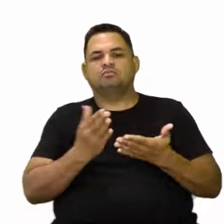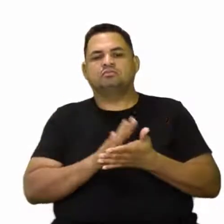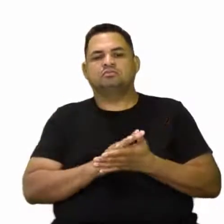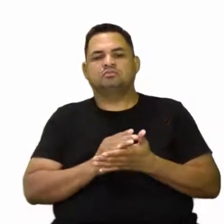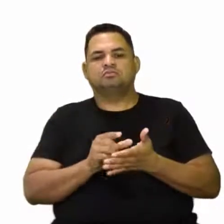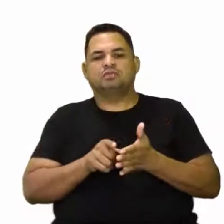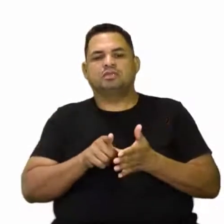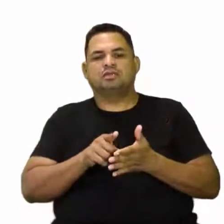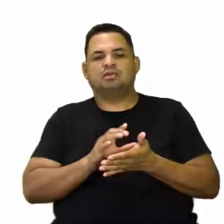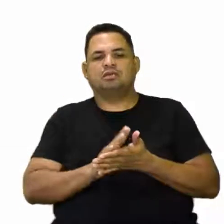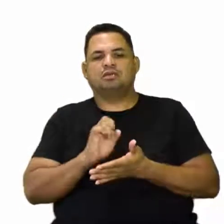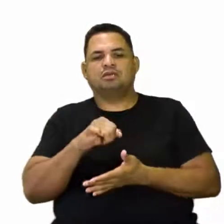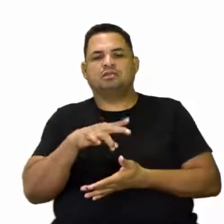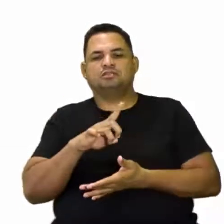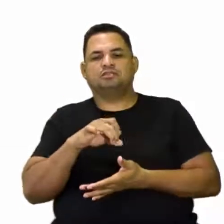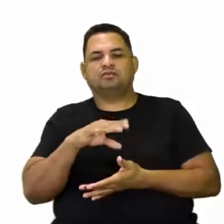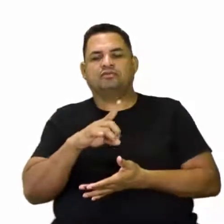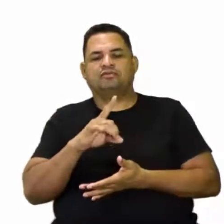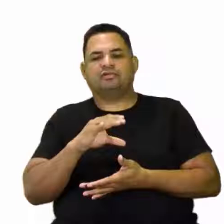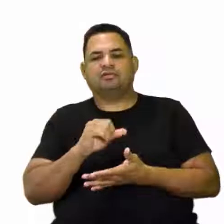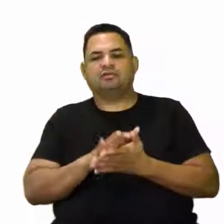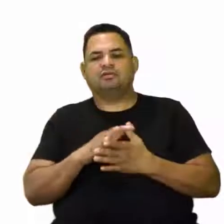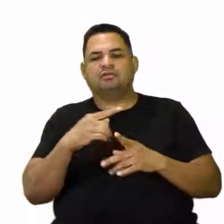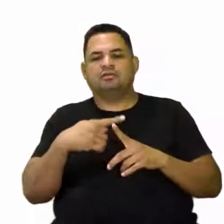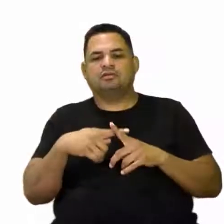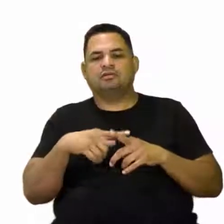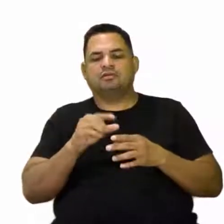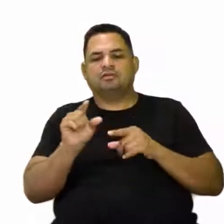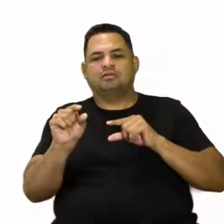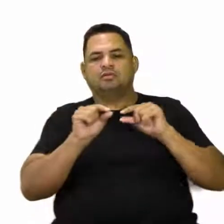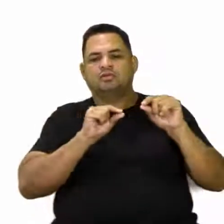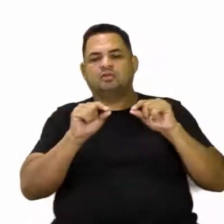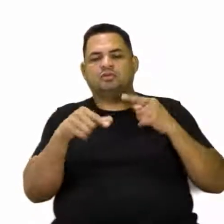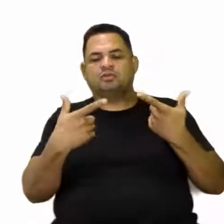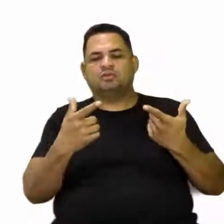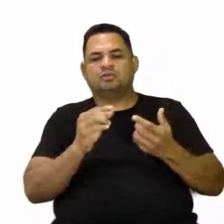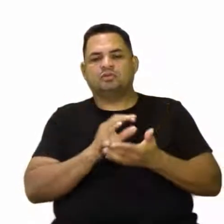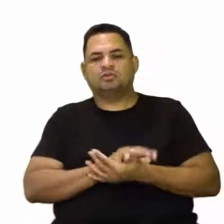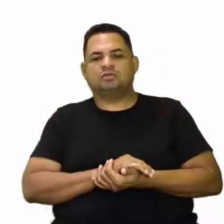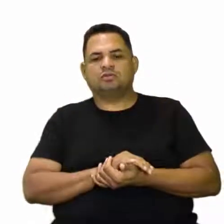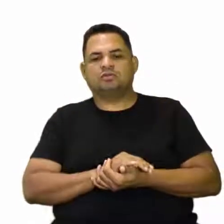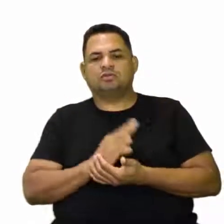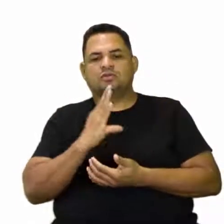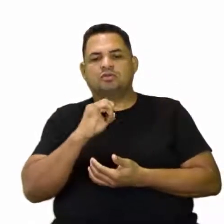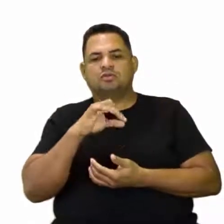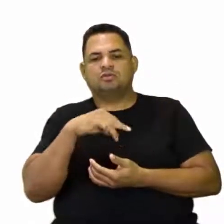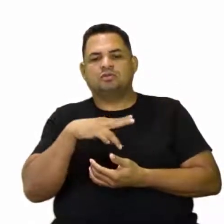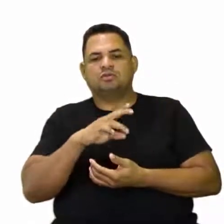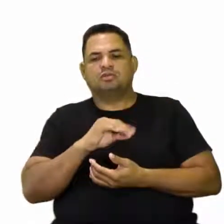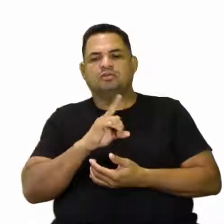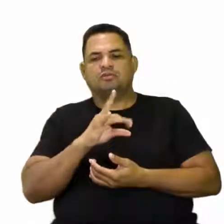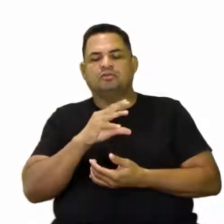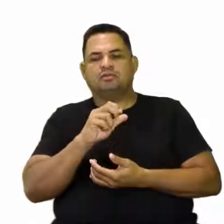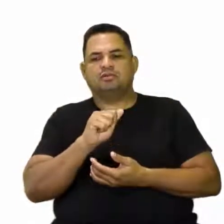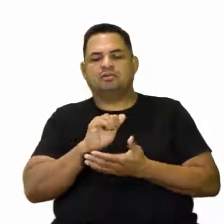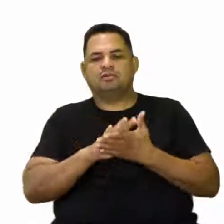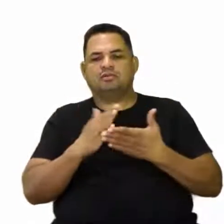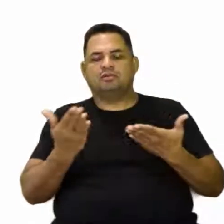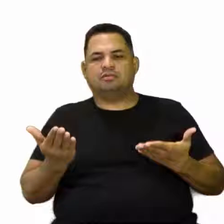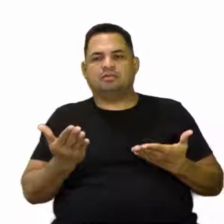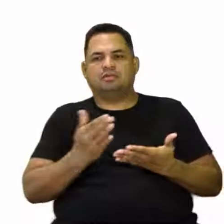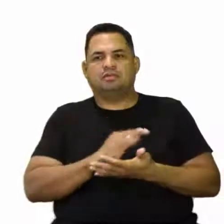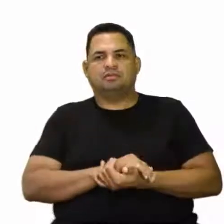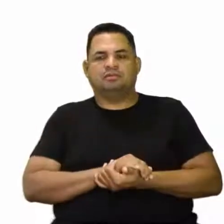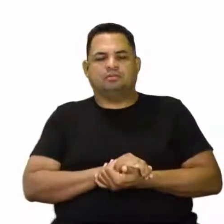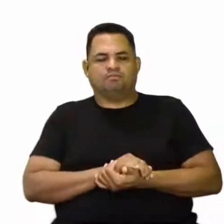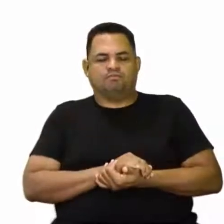antinovela, porque o Cortázar preferia denominá-la contranovela. Ele ia